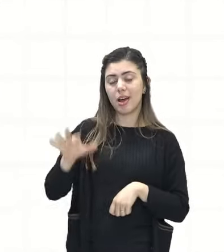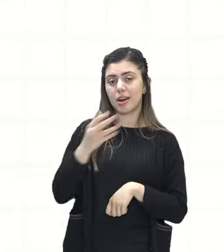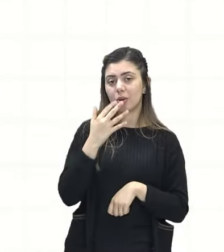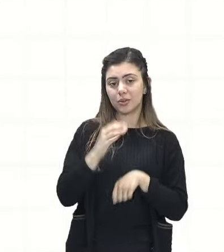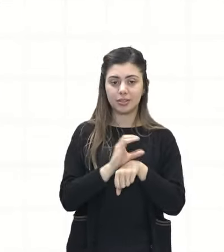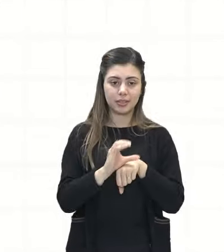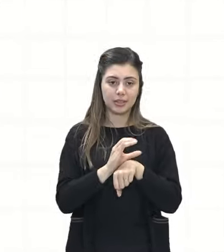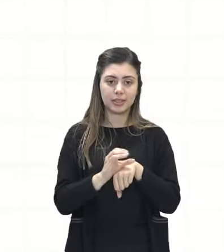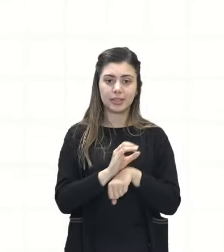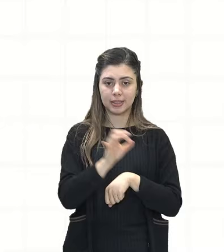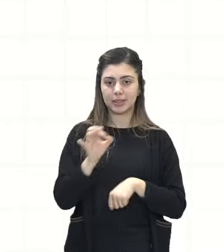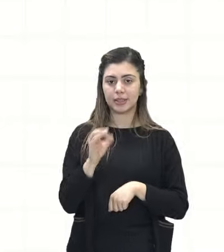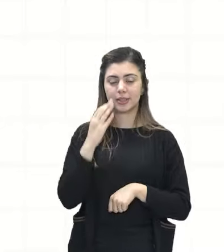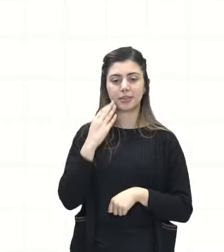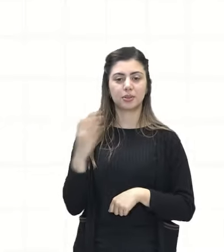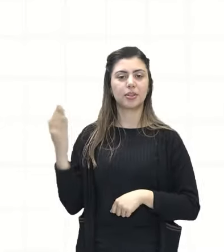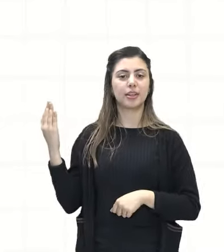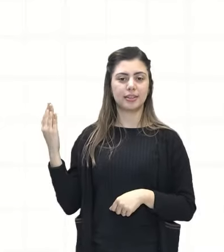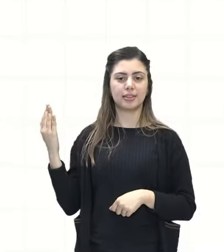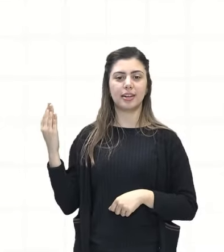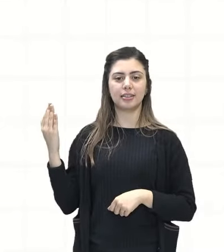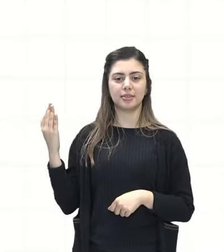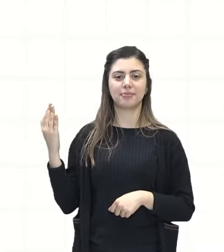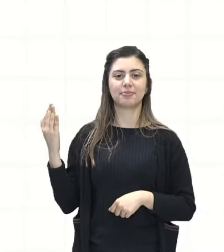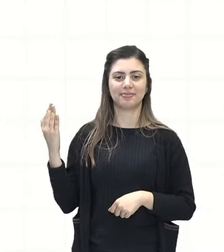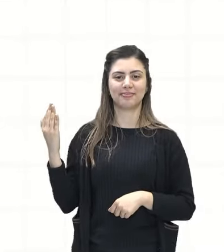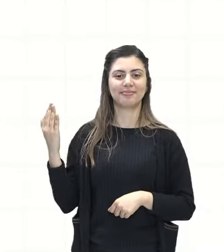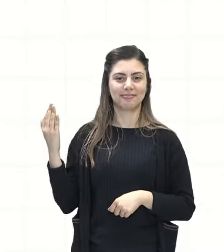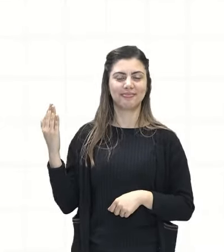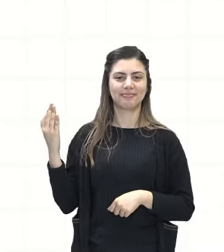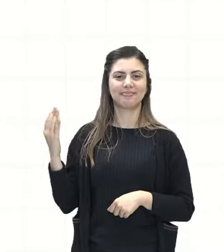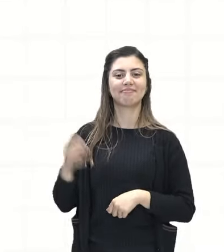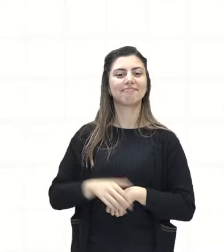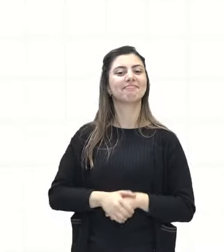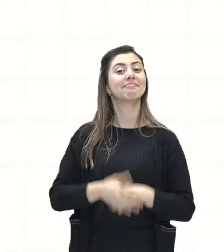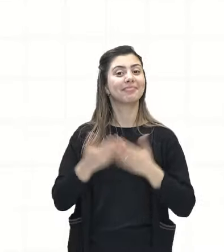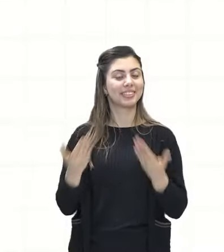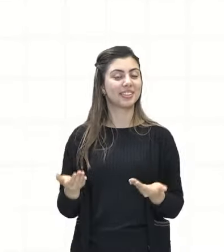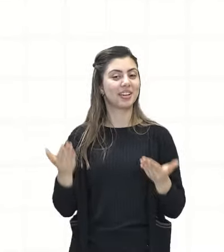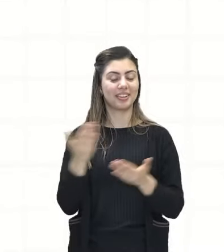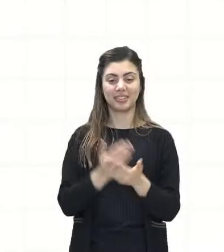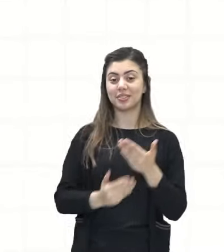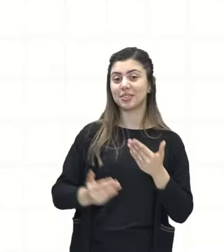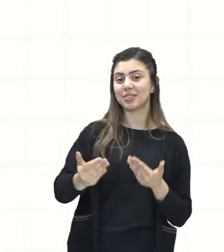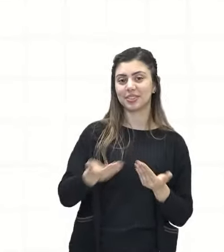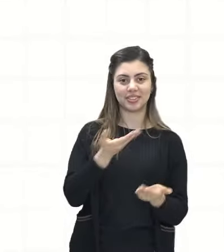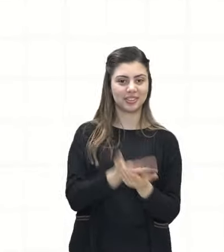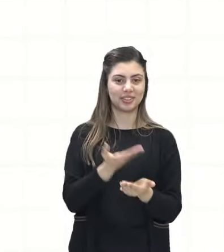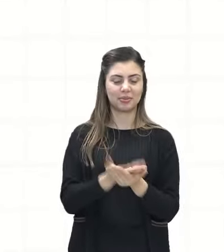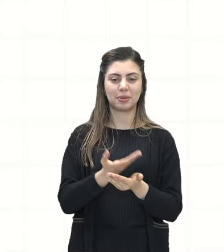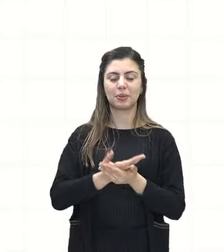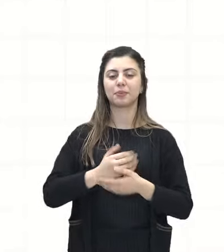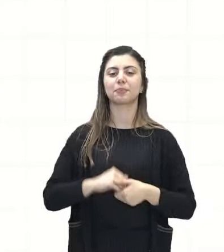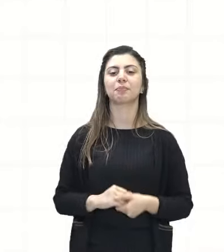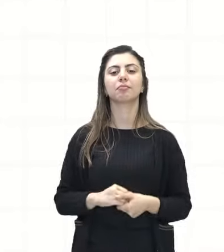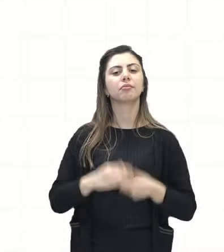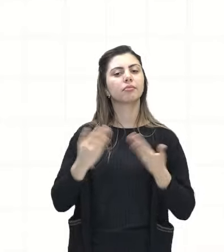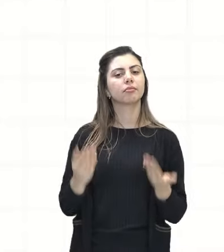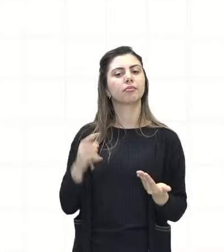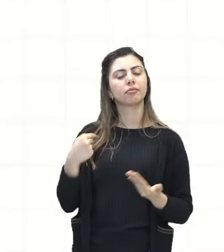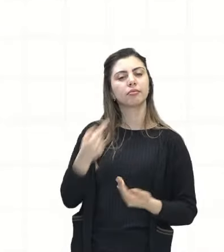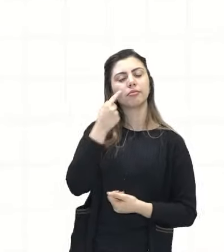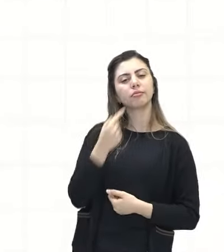eu tô riscando para vocês certo bem dando continuidade Às nossas aulas a gente vai verificar